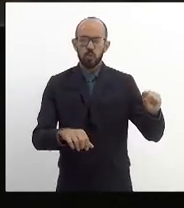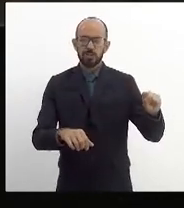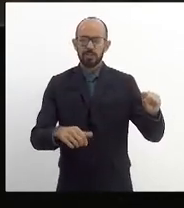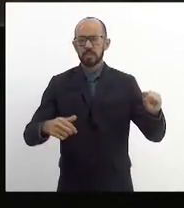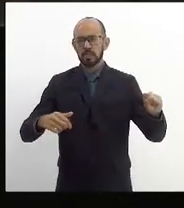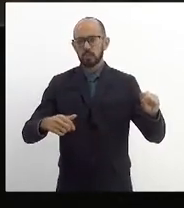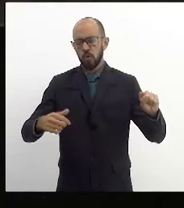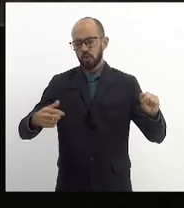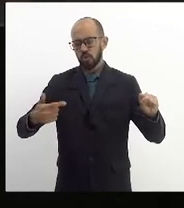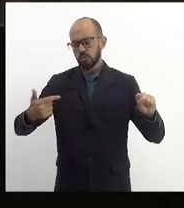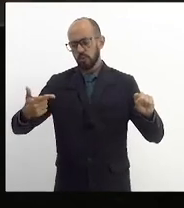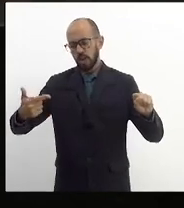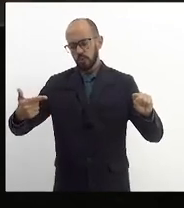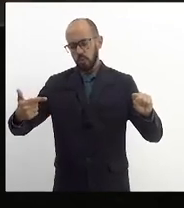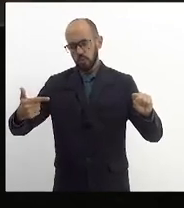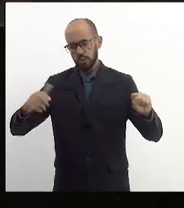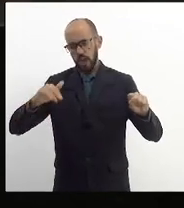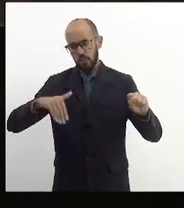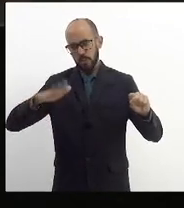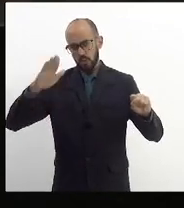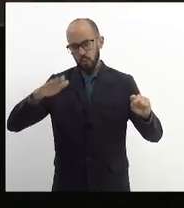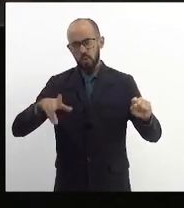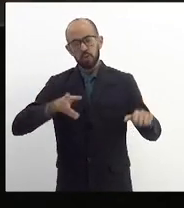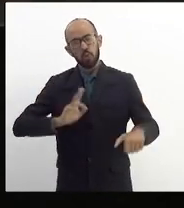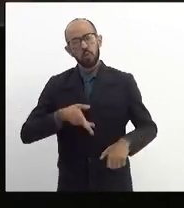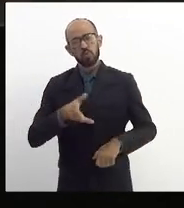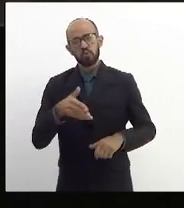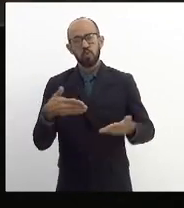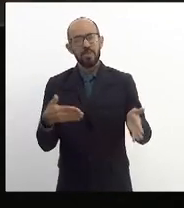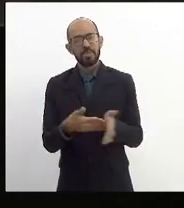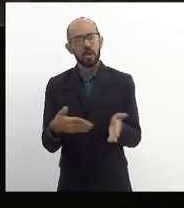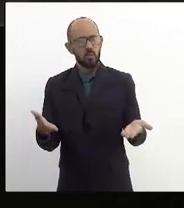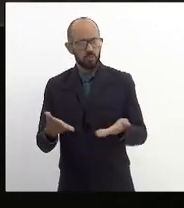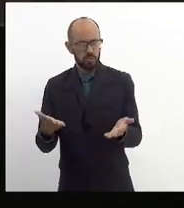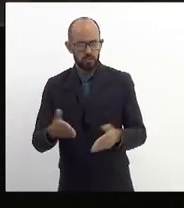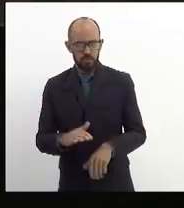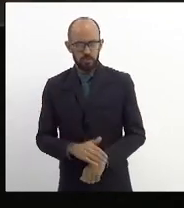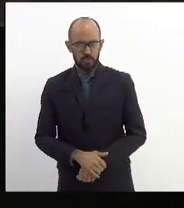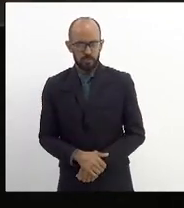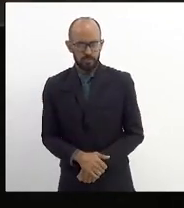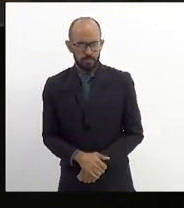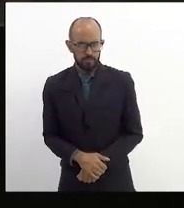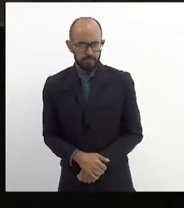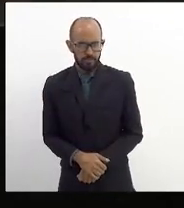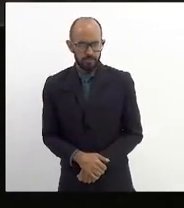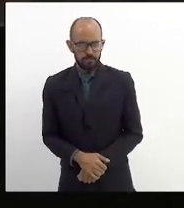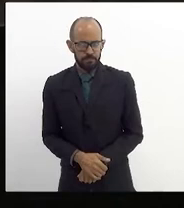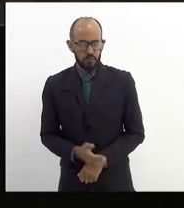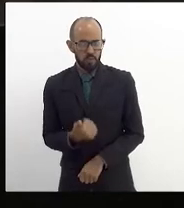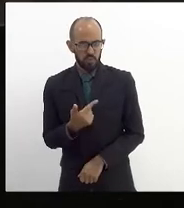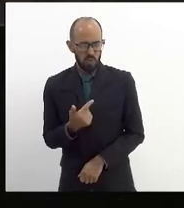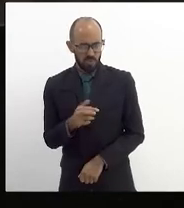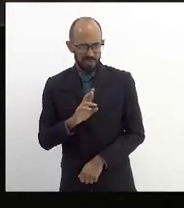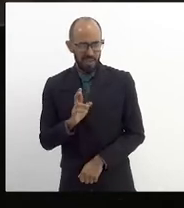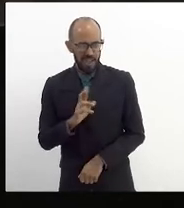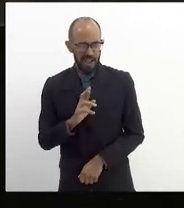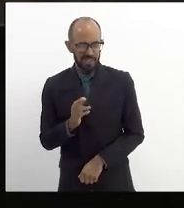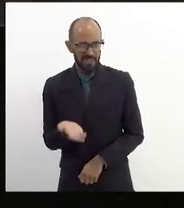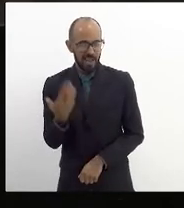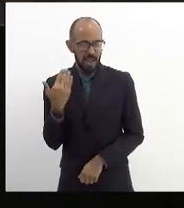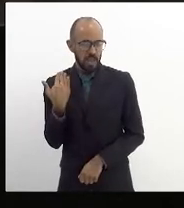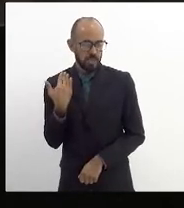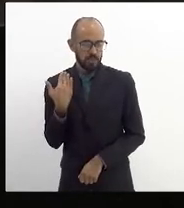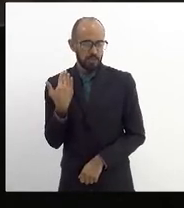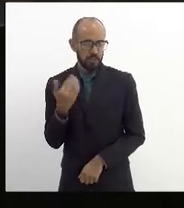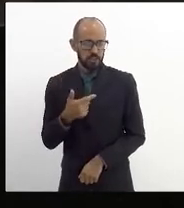12 reais que é o valor que se permanece até o dia de hoje efetivamente os 12 reais naquela ocasião